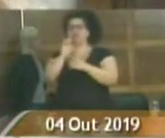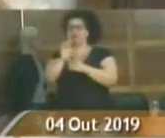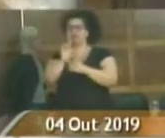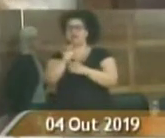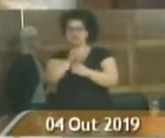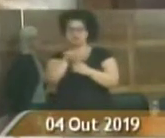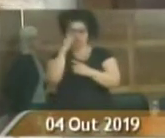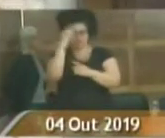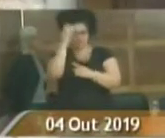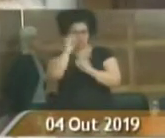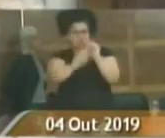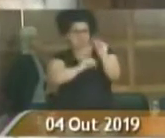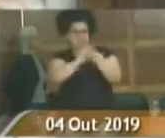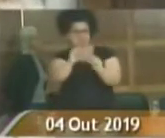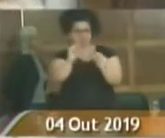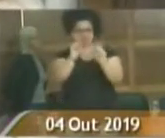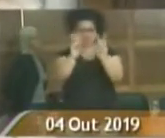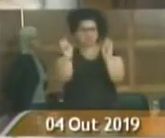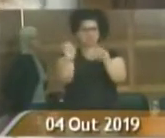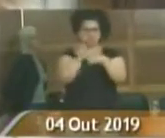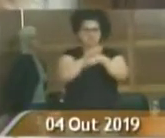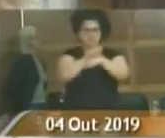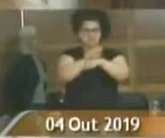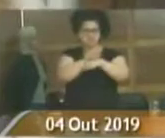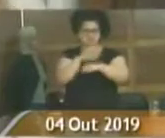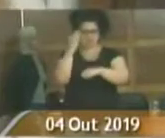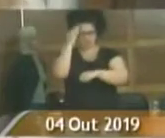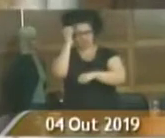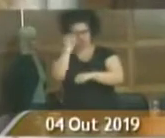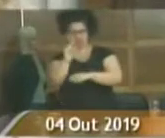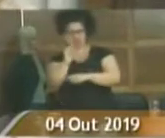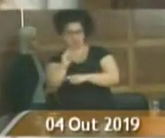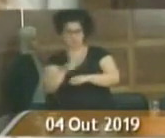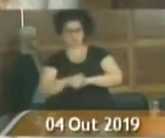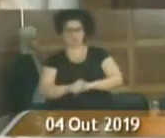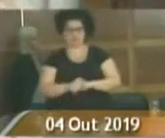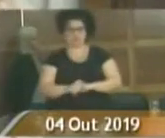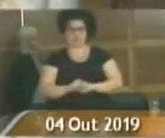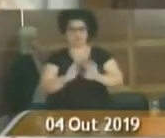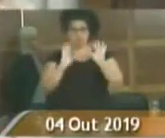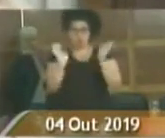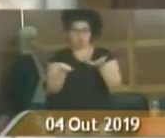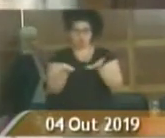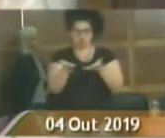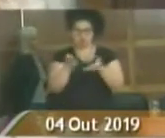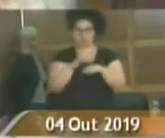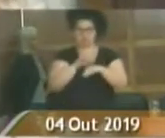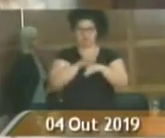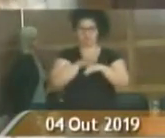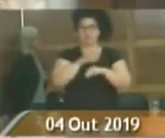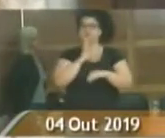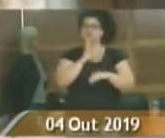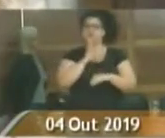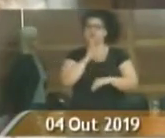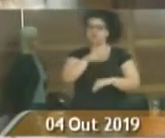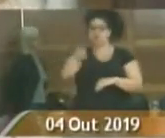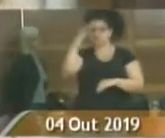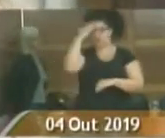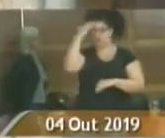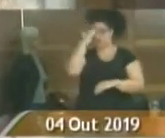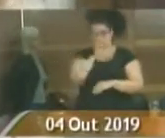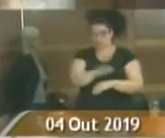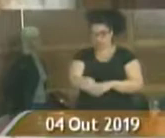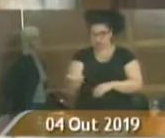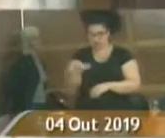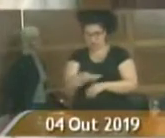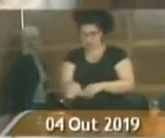dessa doença, de esporotricose? Não? Então, vocês vão conhecer essa doença agora. A tia sabe que vocês são